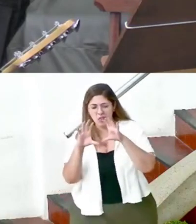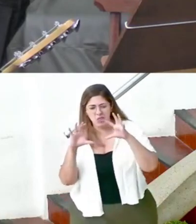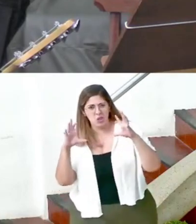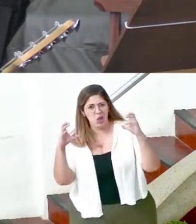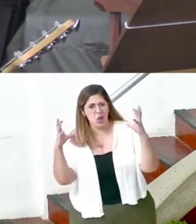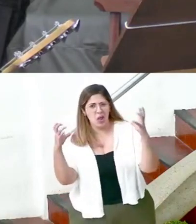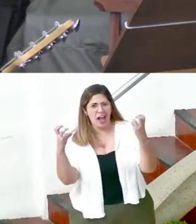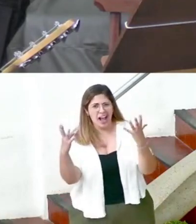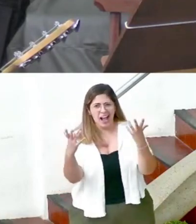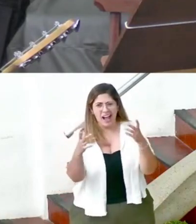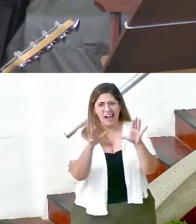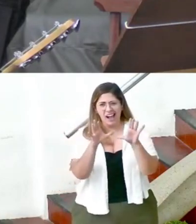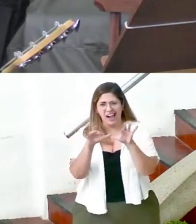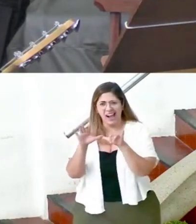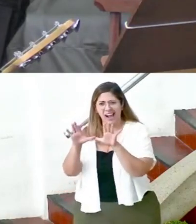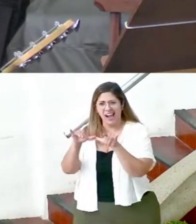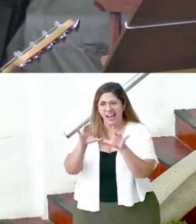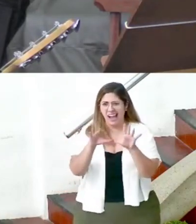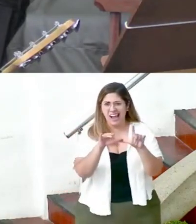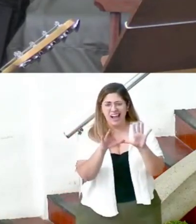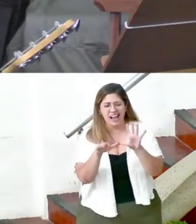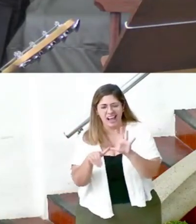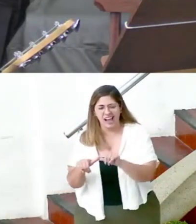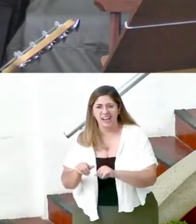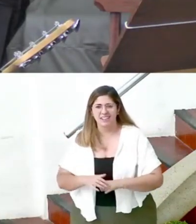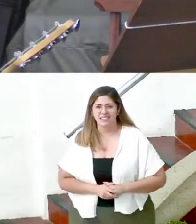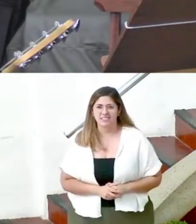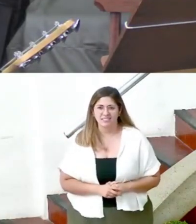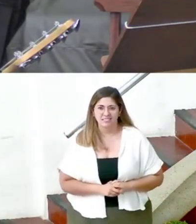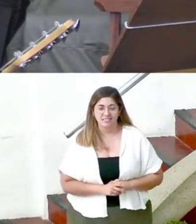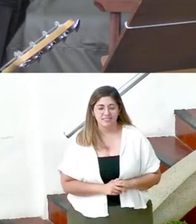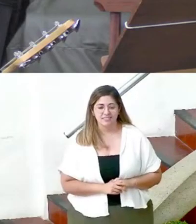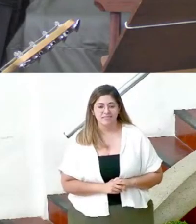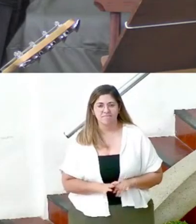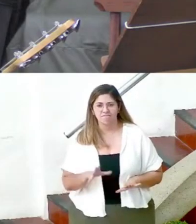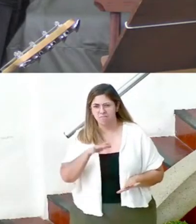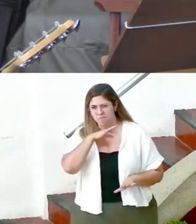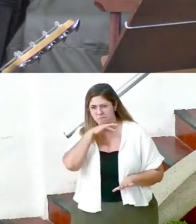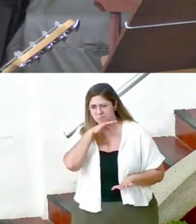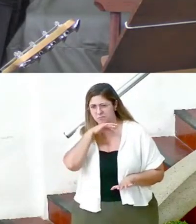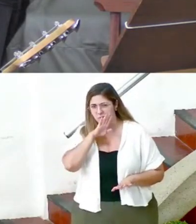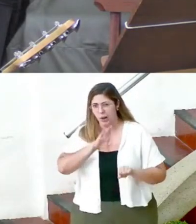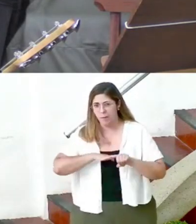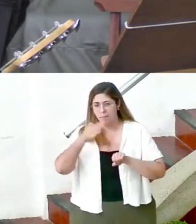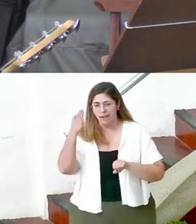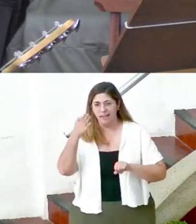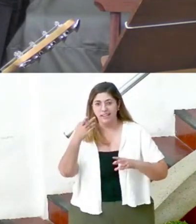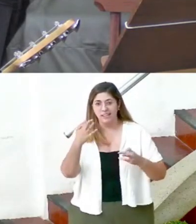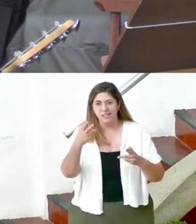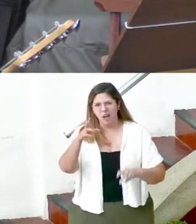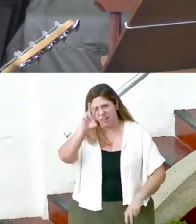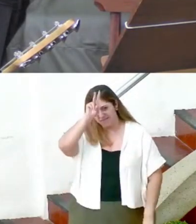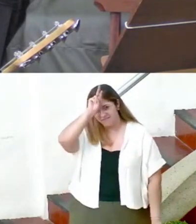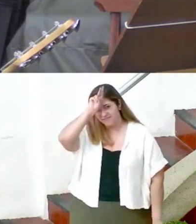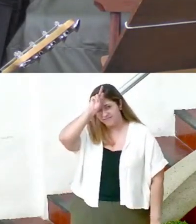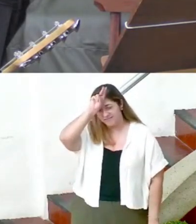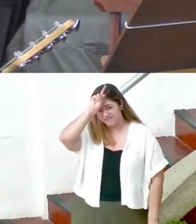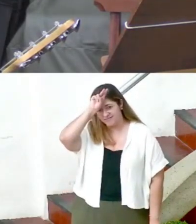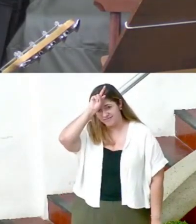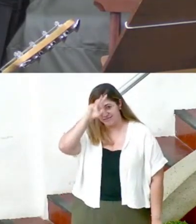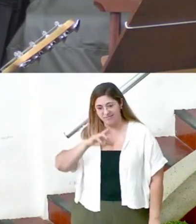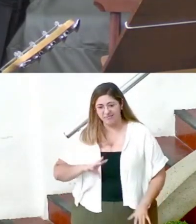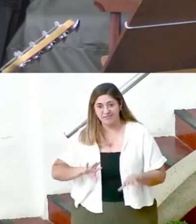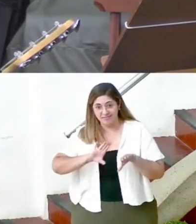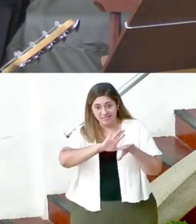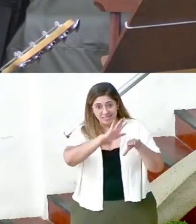morcegos. Não, deixa eu piorar um pouco, isso é o escritor lá dizendo, deixa eu piorar um pouco, são como formigas saindo dos